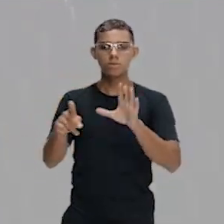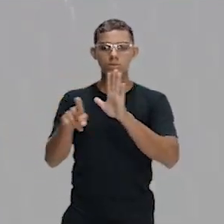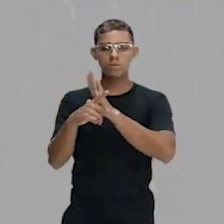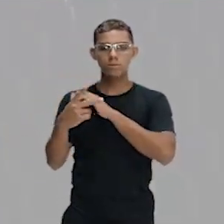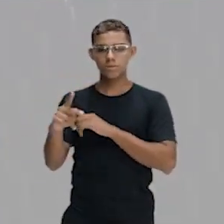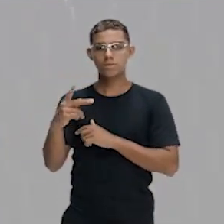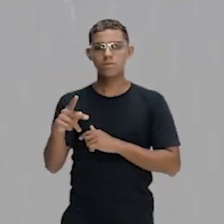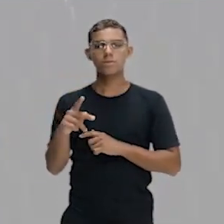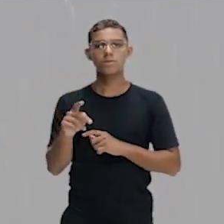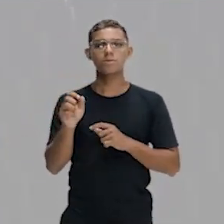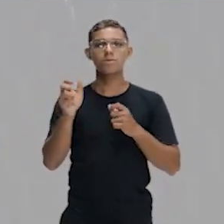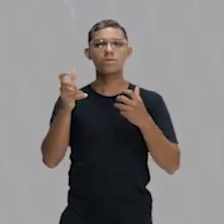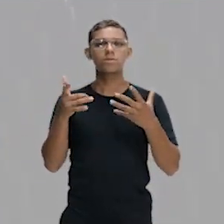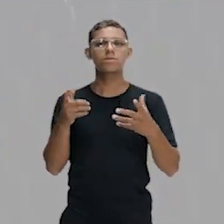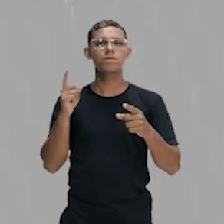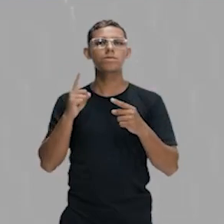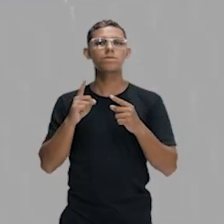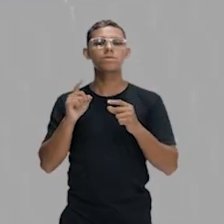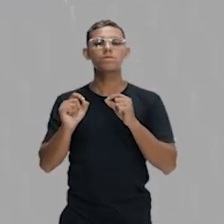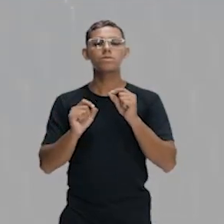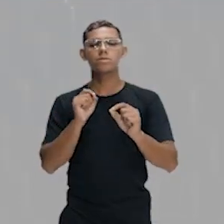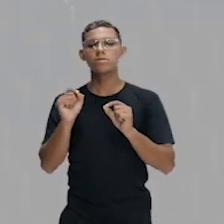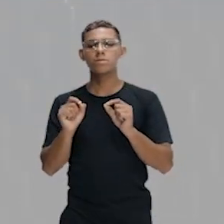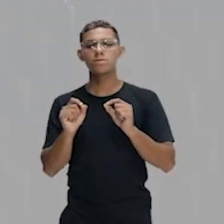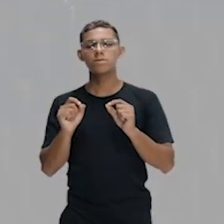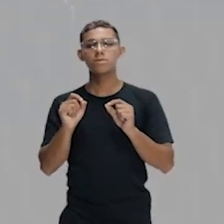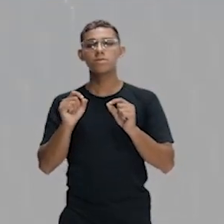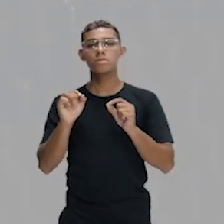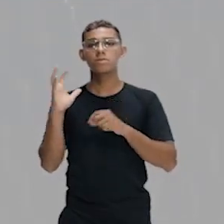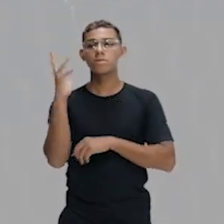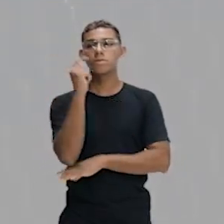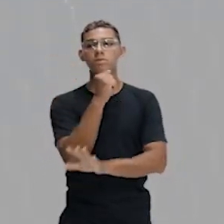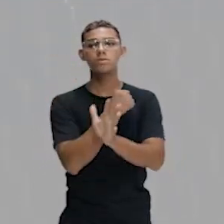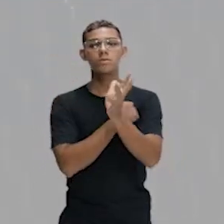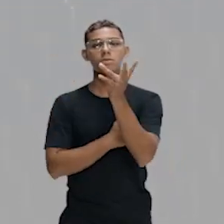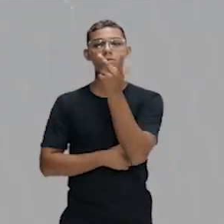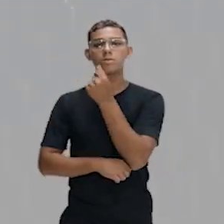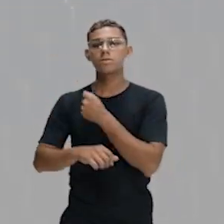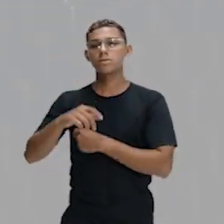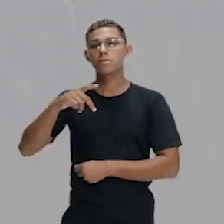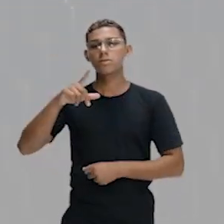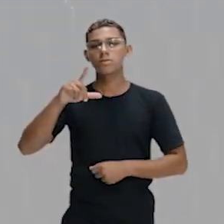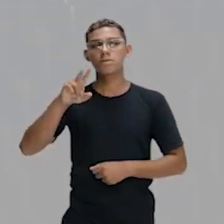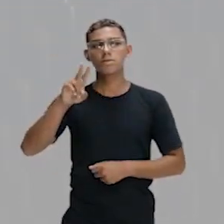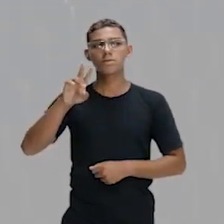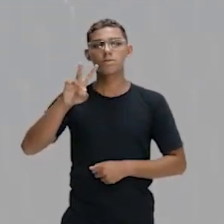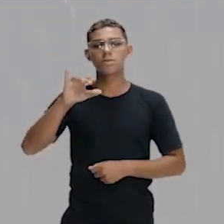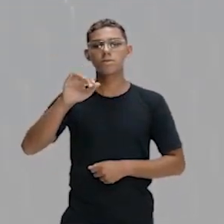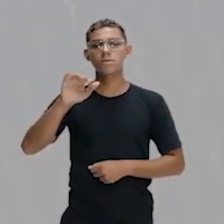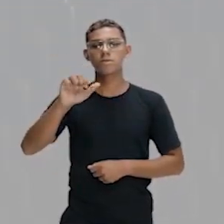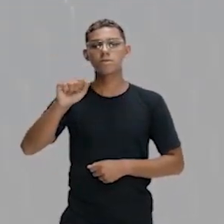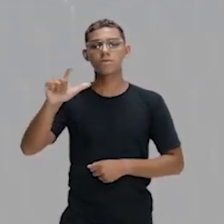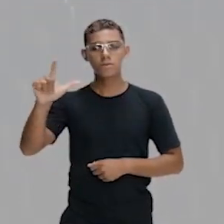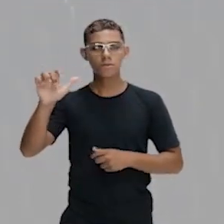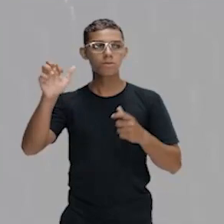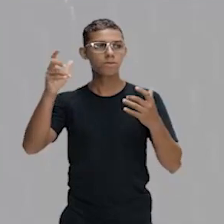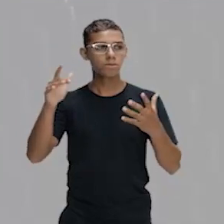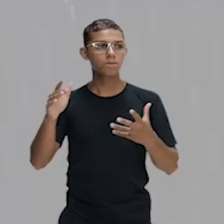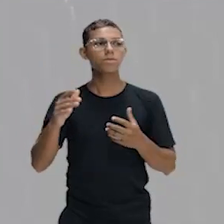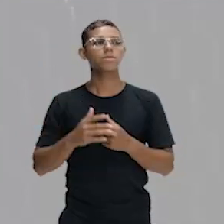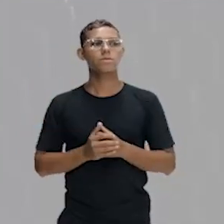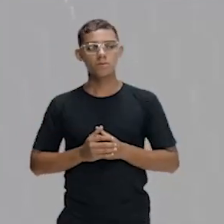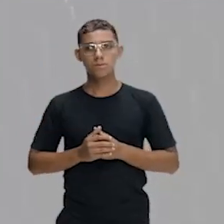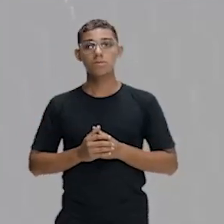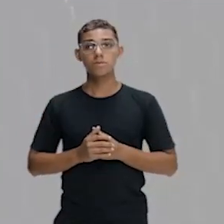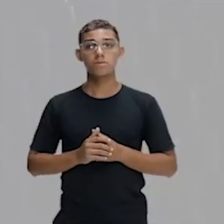bioma mundial de floresta pluvial tropical. Então, sempre que tiver um bioma brasileiro, a gente vai estar associando